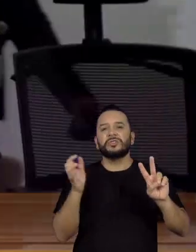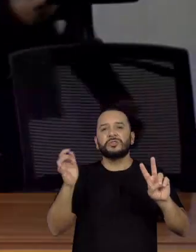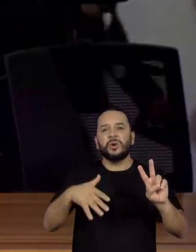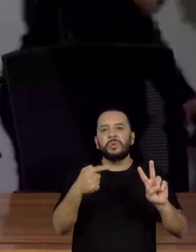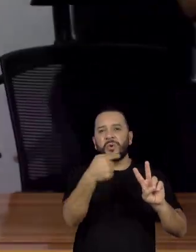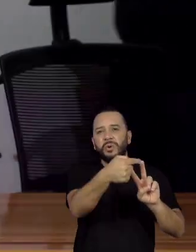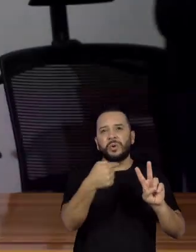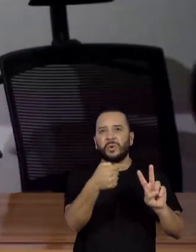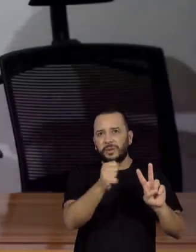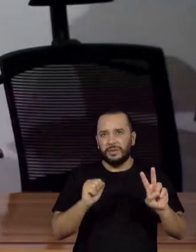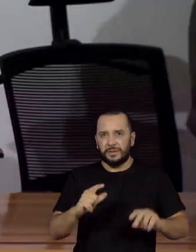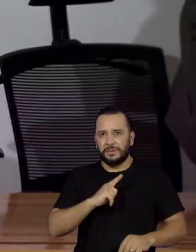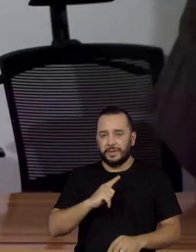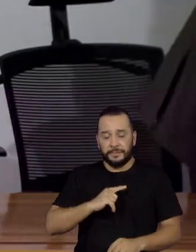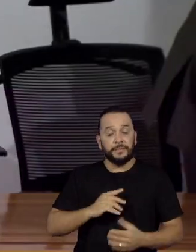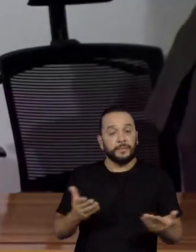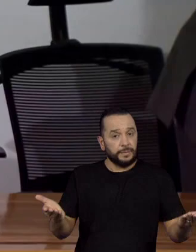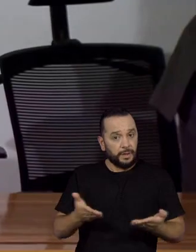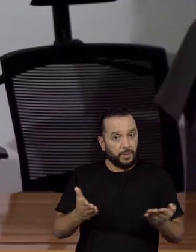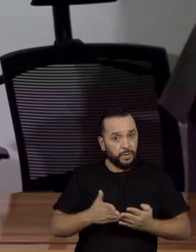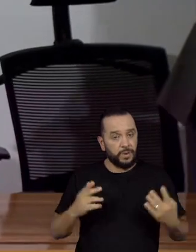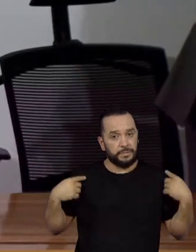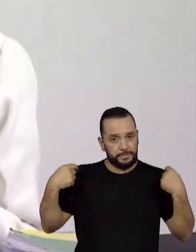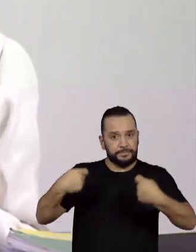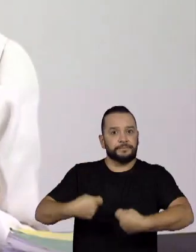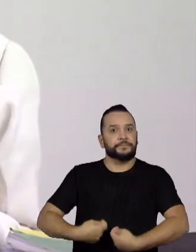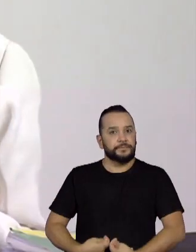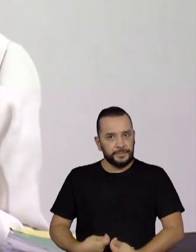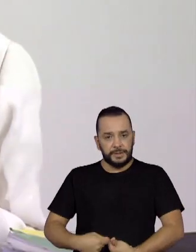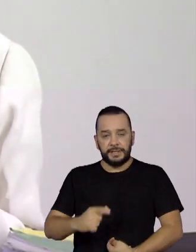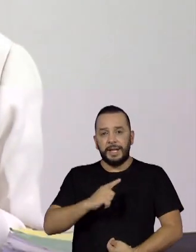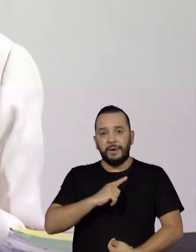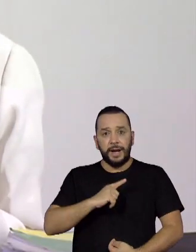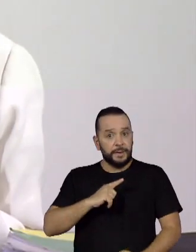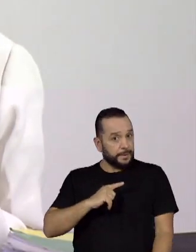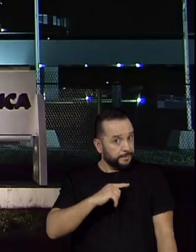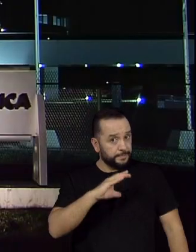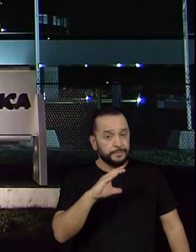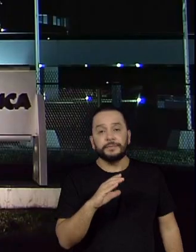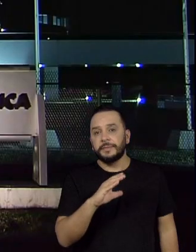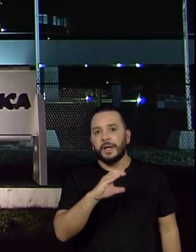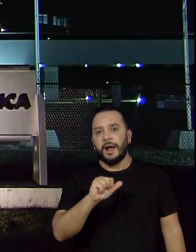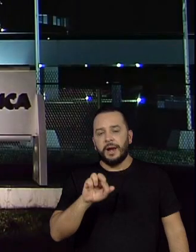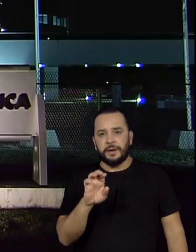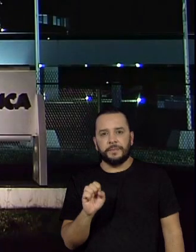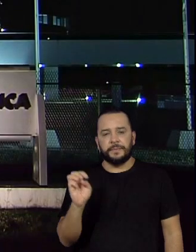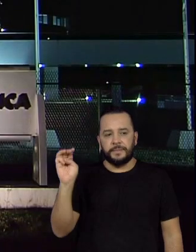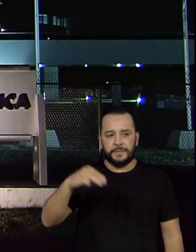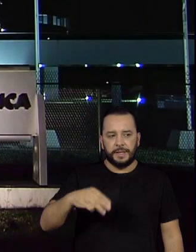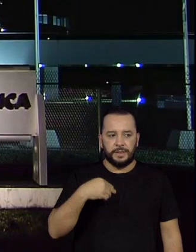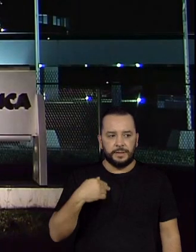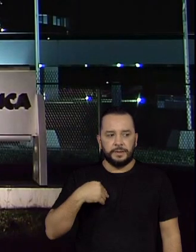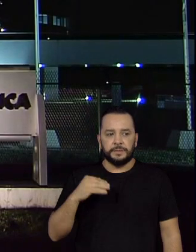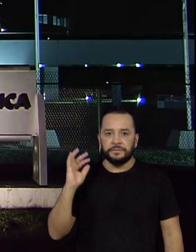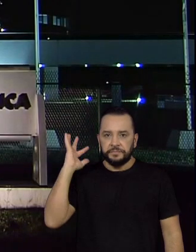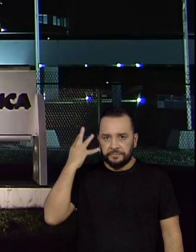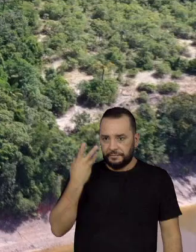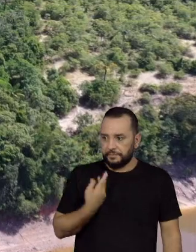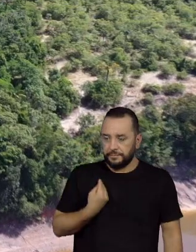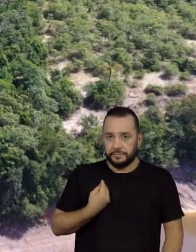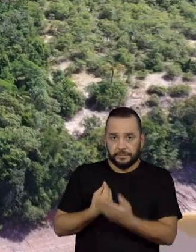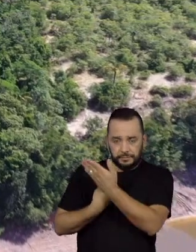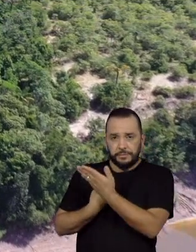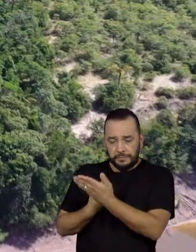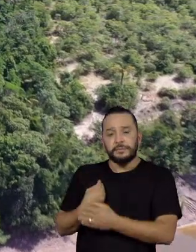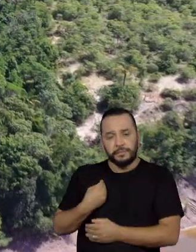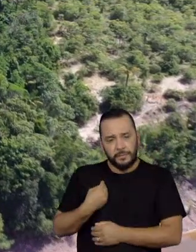A ministra Carmen Lúcia, do Supremo Tribunal Federal, determinou que a PGR, Procuradoria-Geral da República,